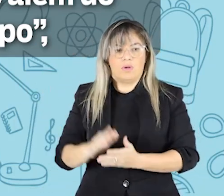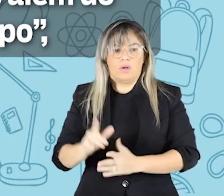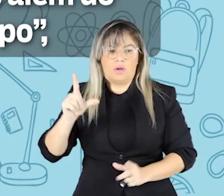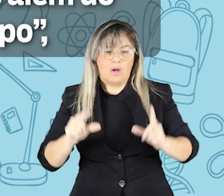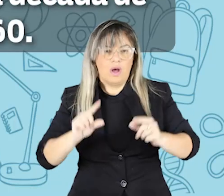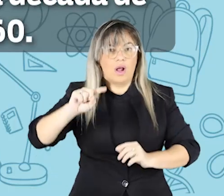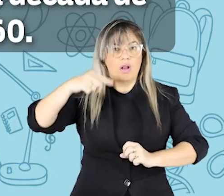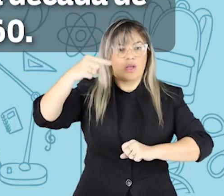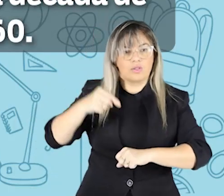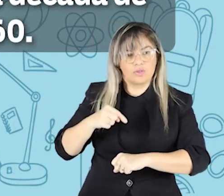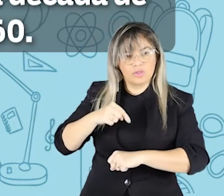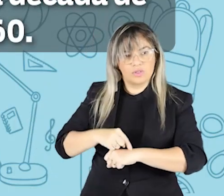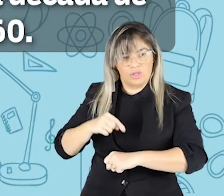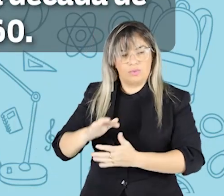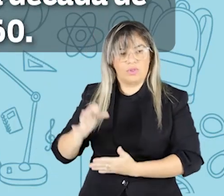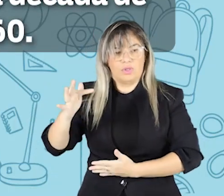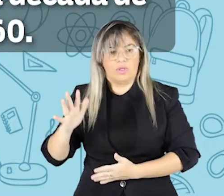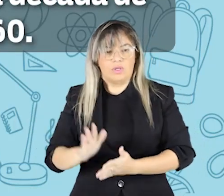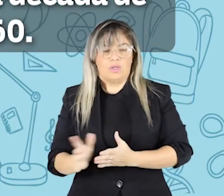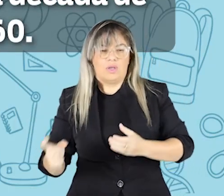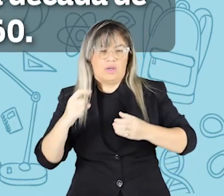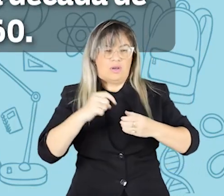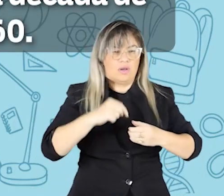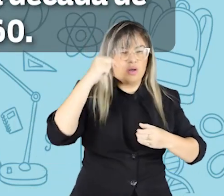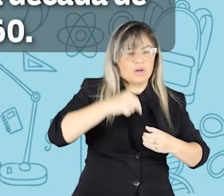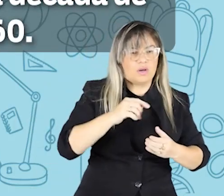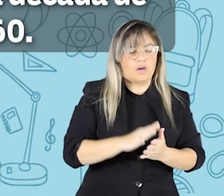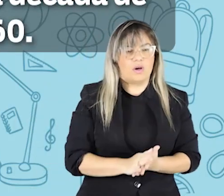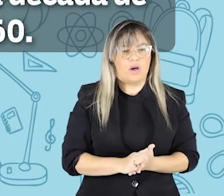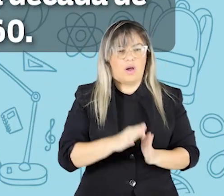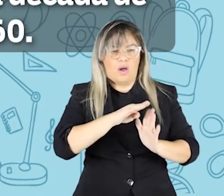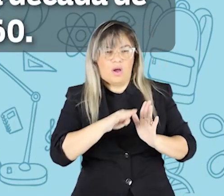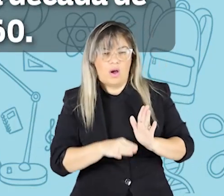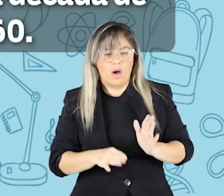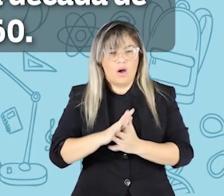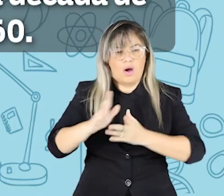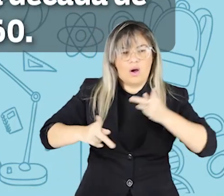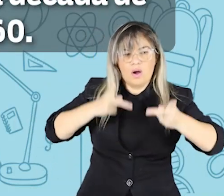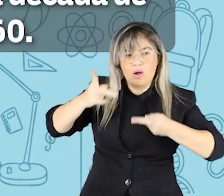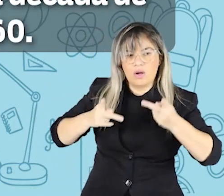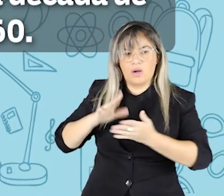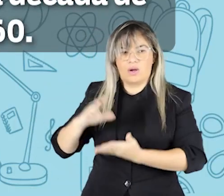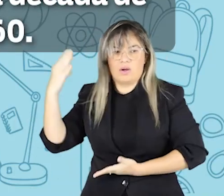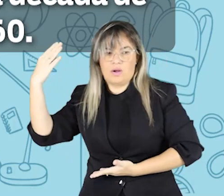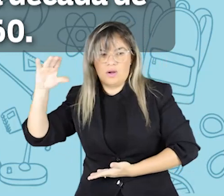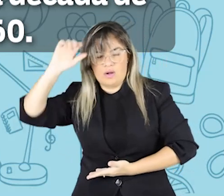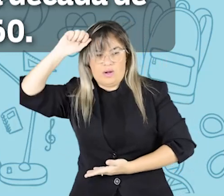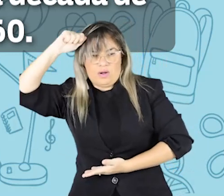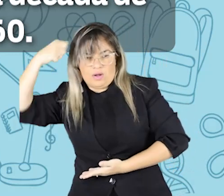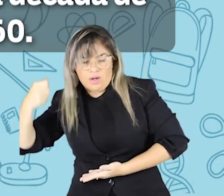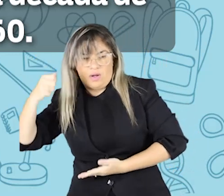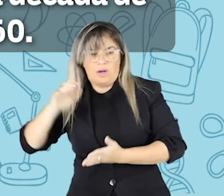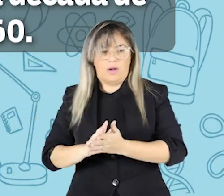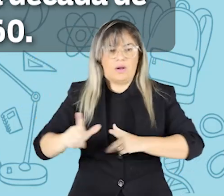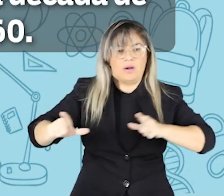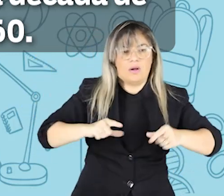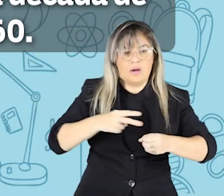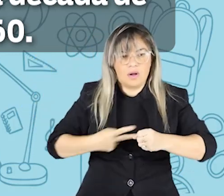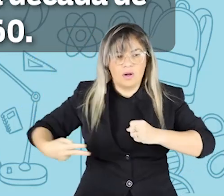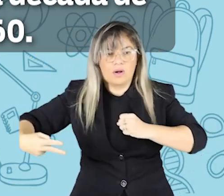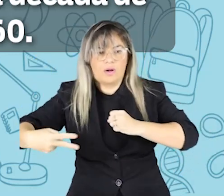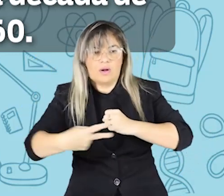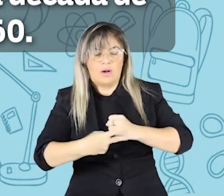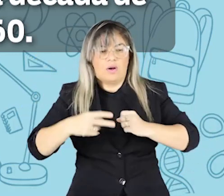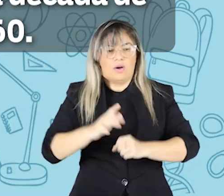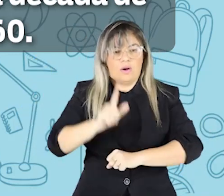Tempo, que resgata a trajetória de cientistas negras que trabalharam na NASA durante a corrida espacial, na década